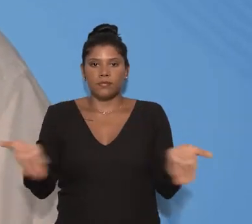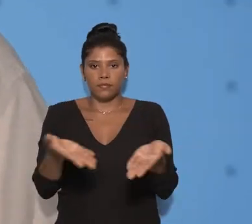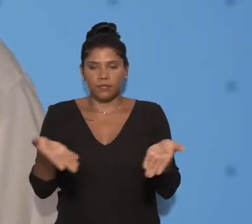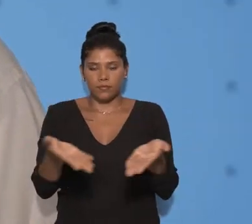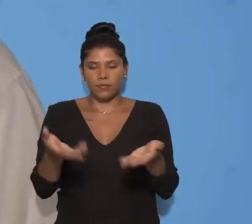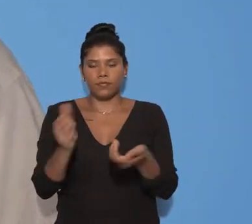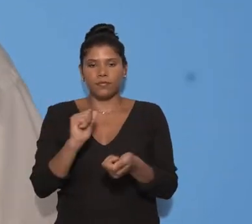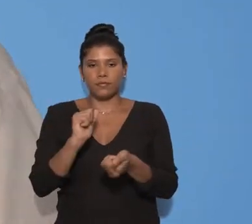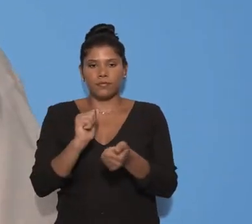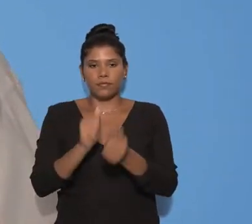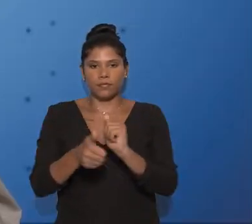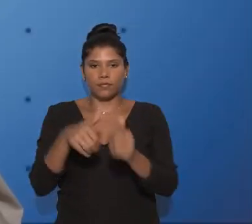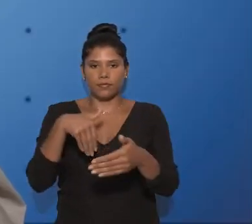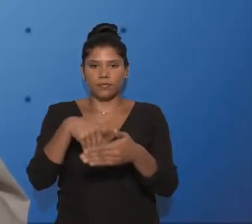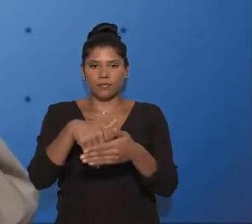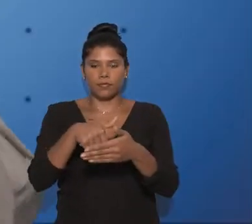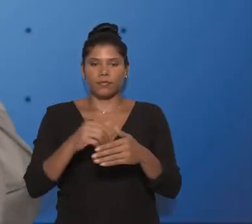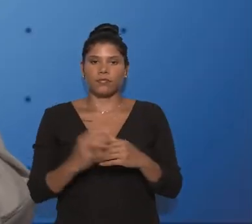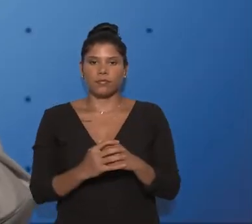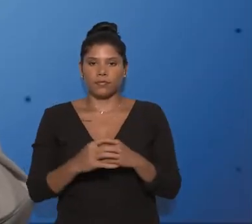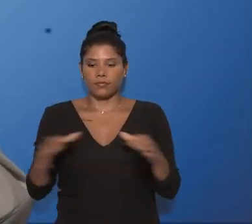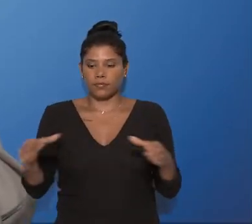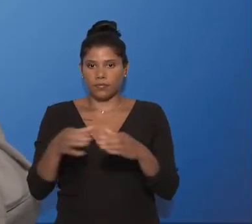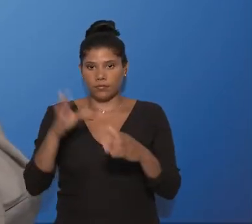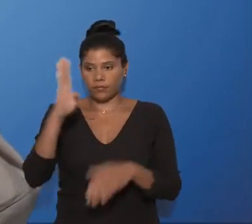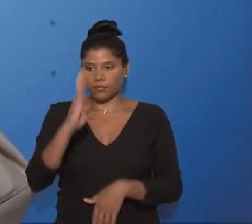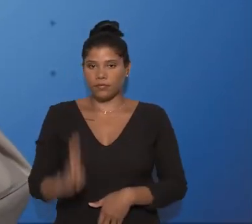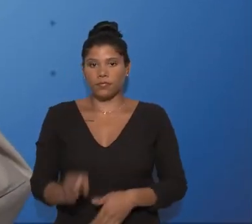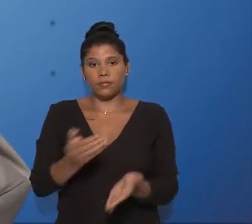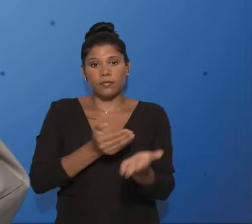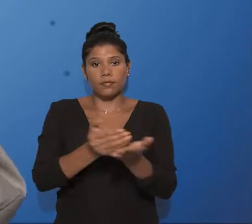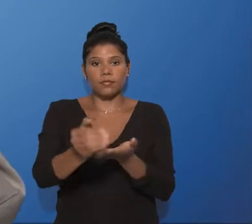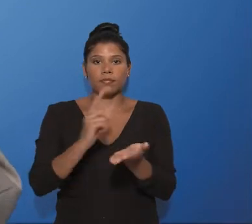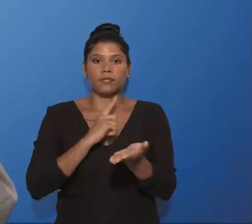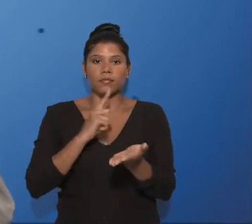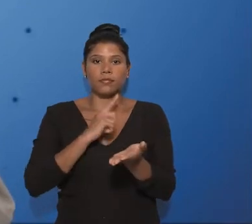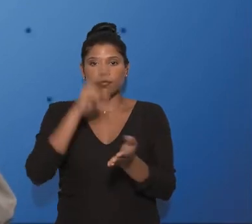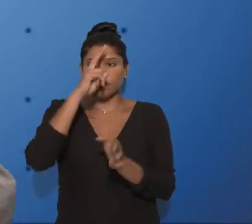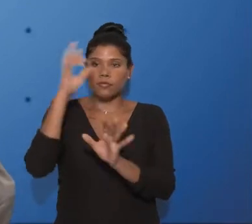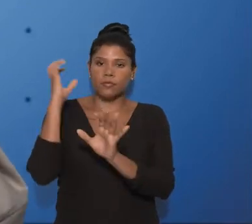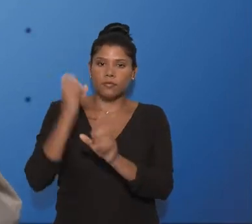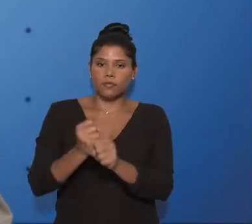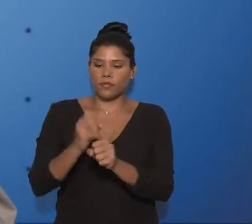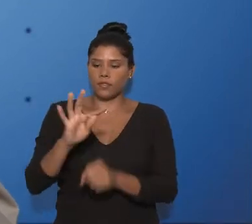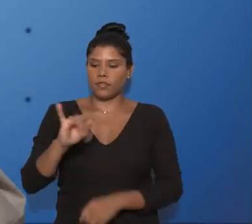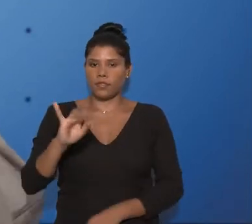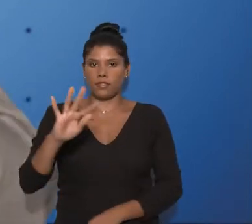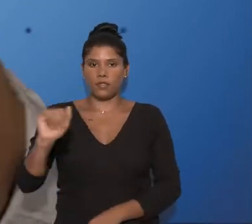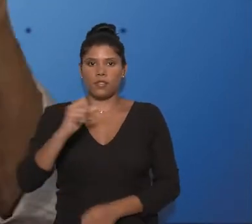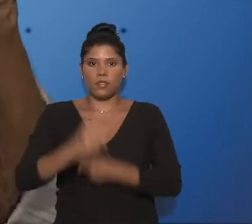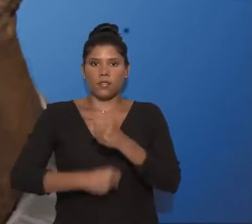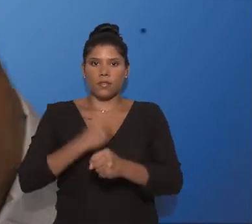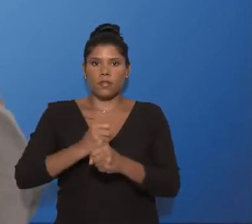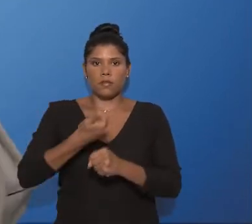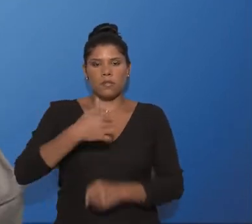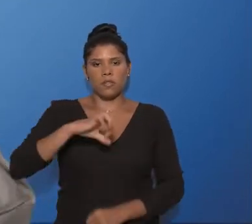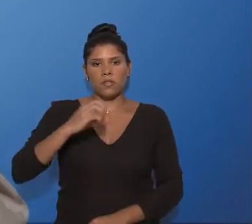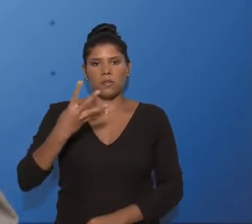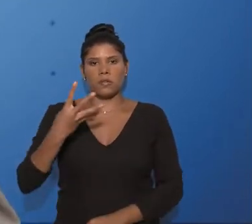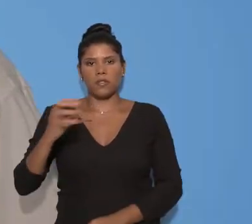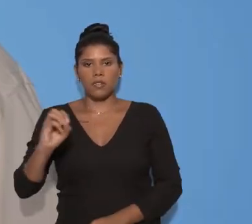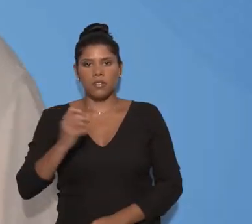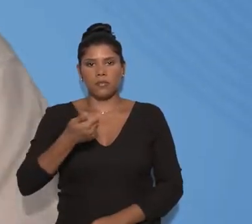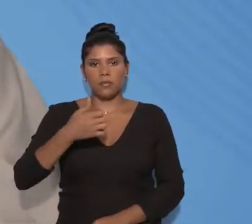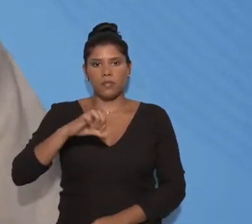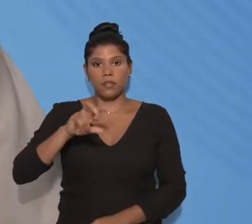práticas esportivas do futebol. O Brasil começou a ter essa história de tática bem delineada lá nos anos 40,